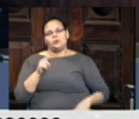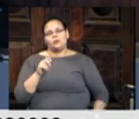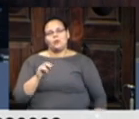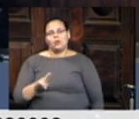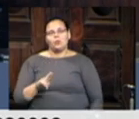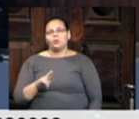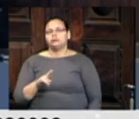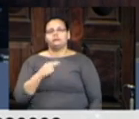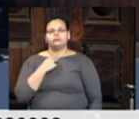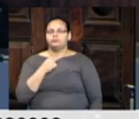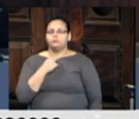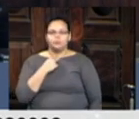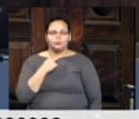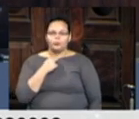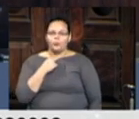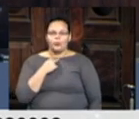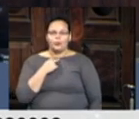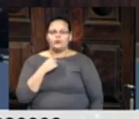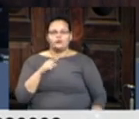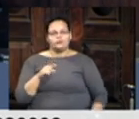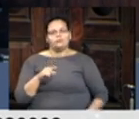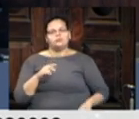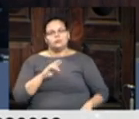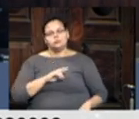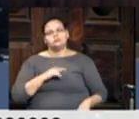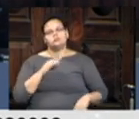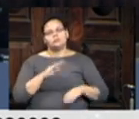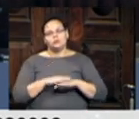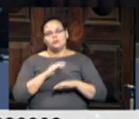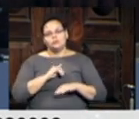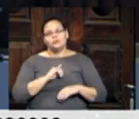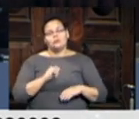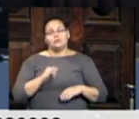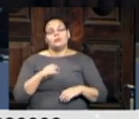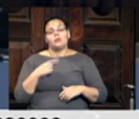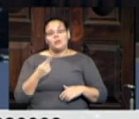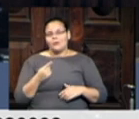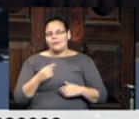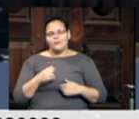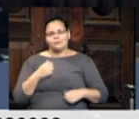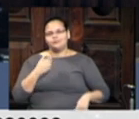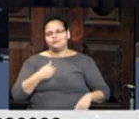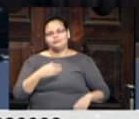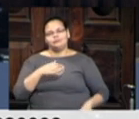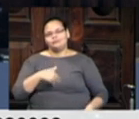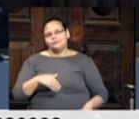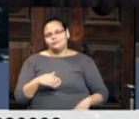esta sentença passar despercebida.